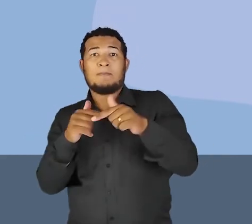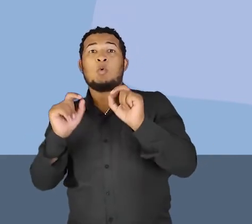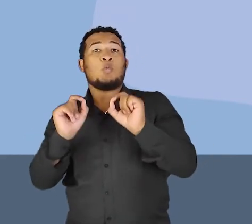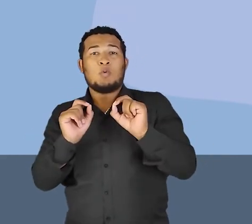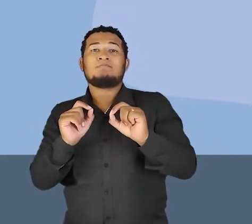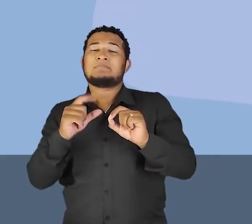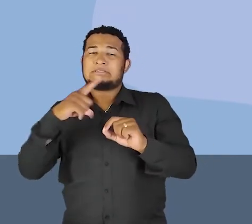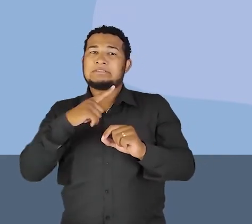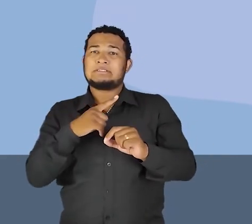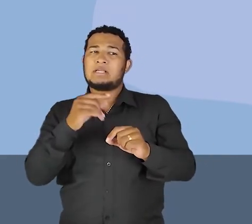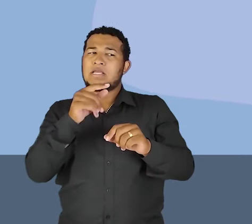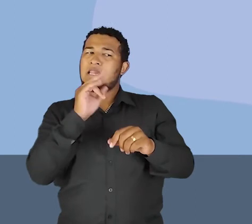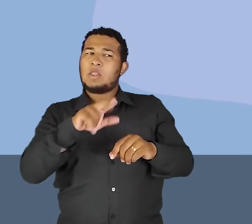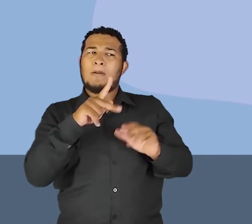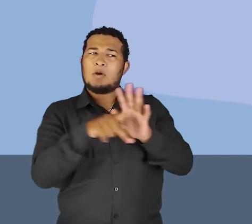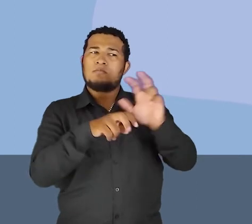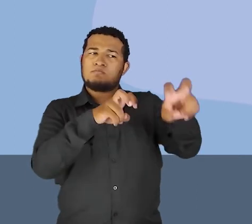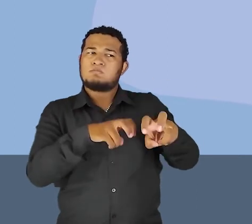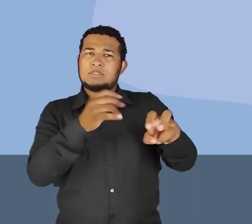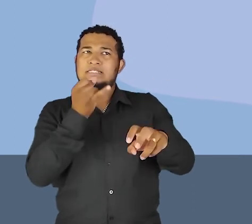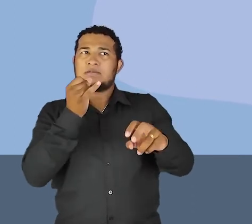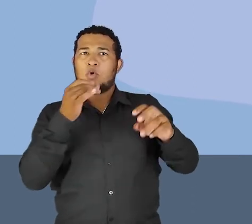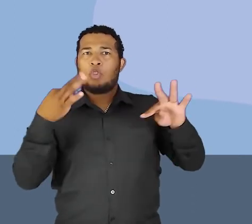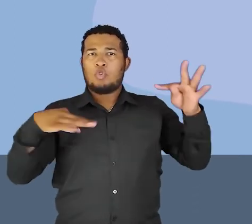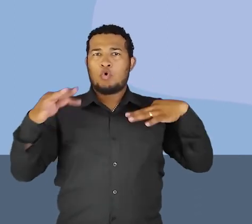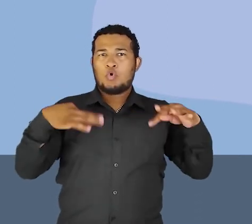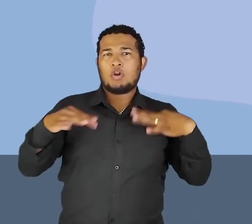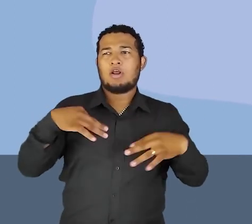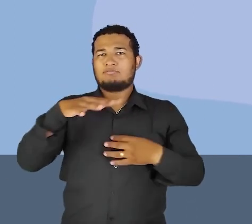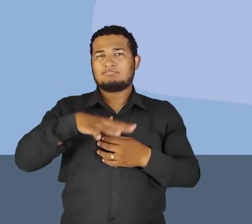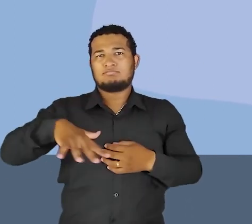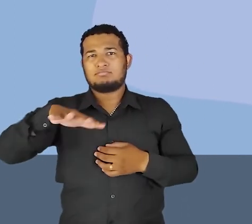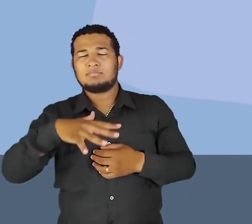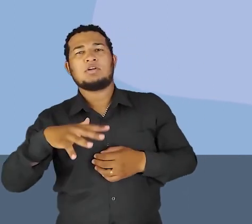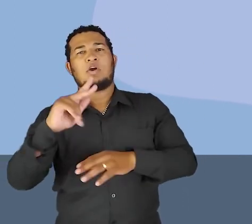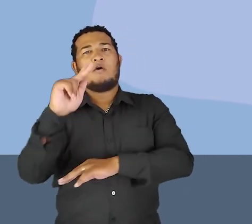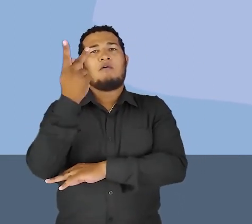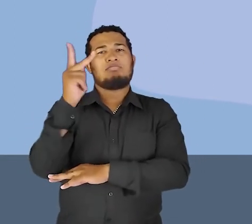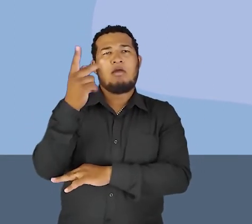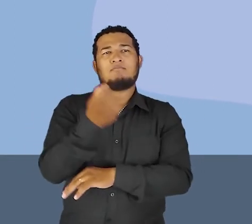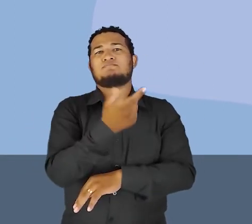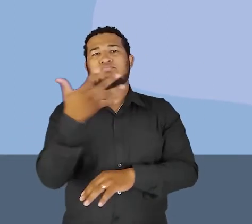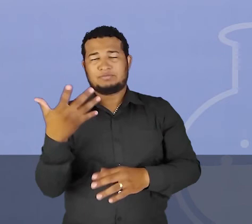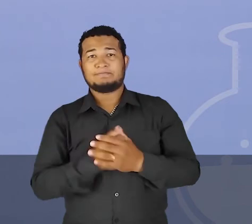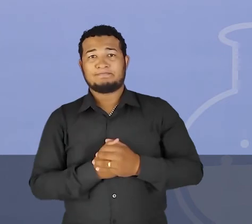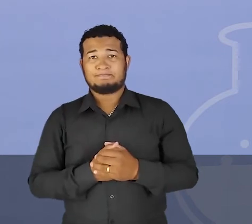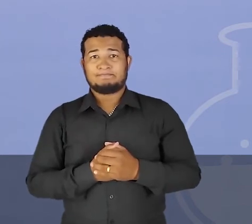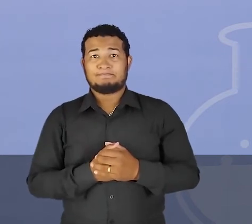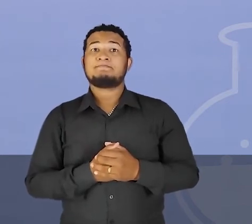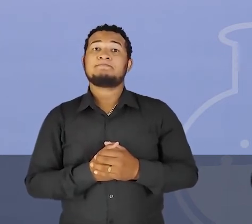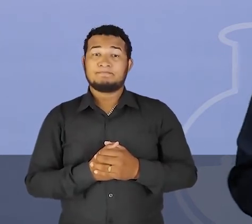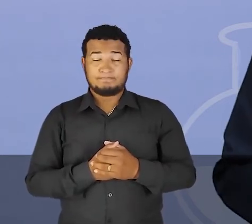em atividades não agrícolas, como o ecoturismo, o turismo rural, hotel, fazenda, etc. Vem comigo, pessoal.